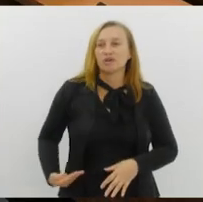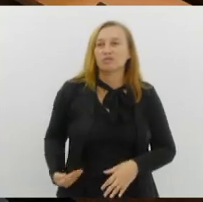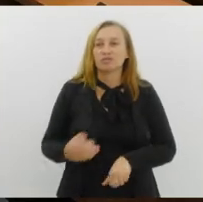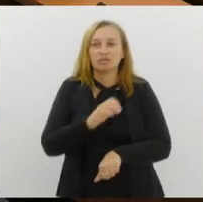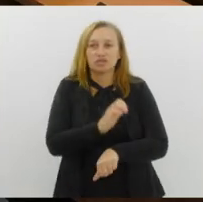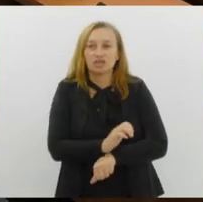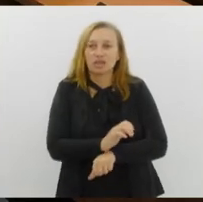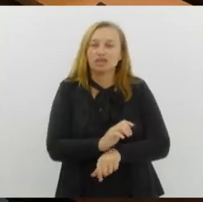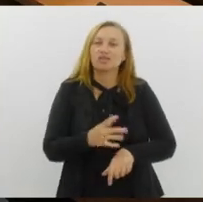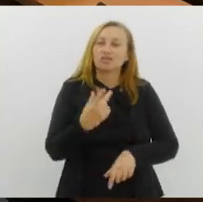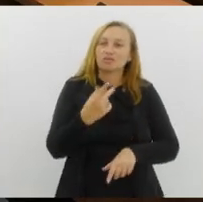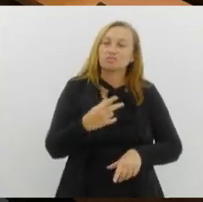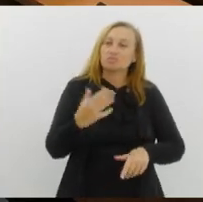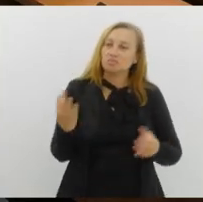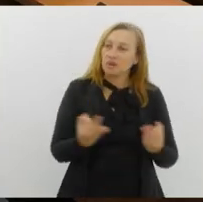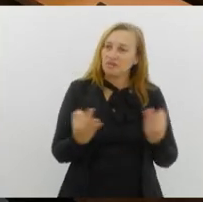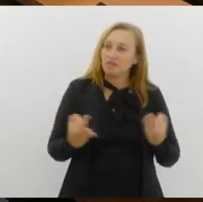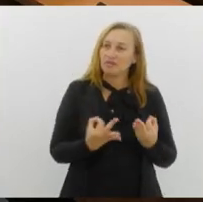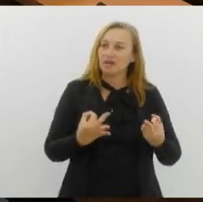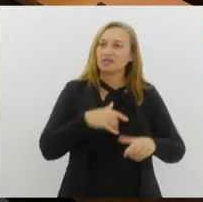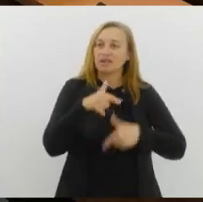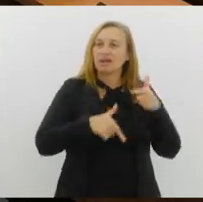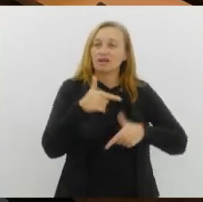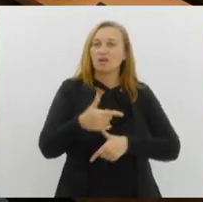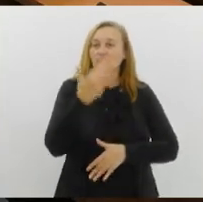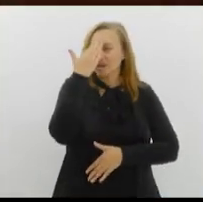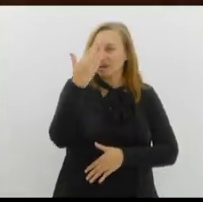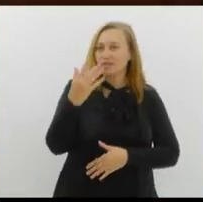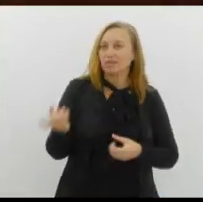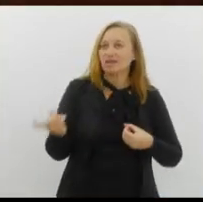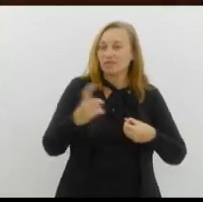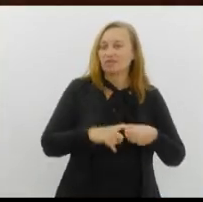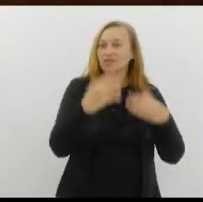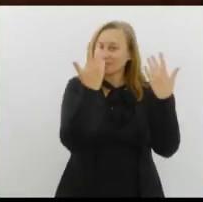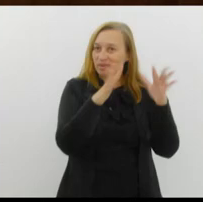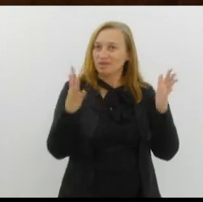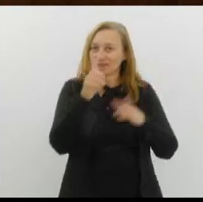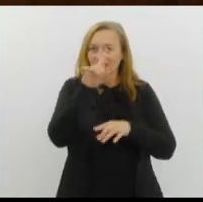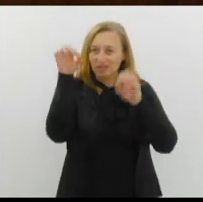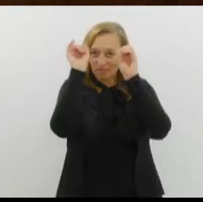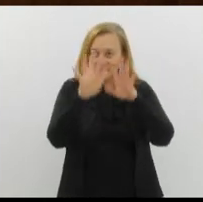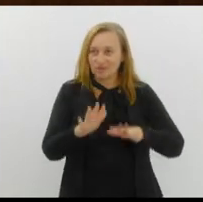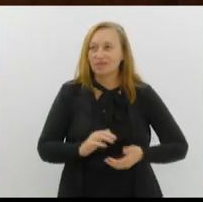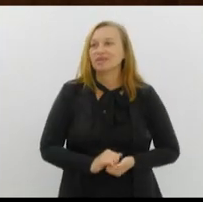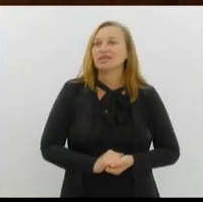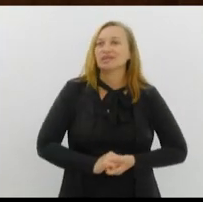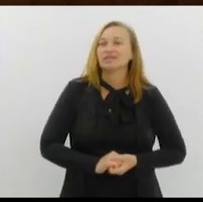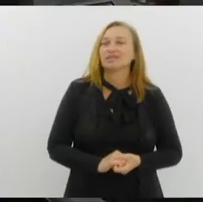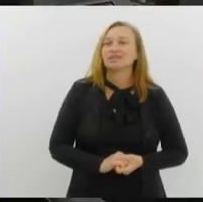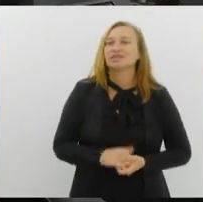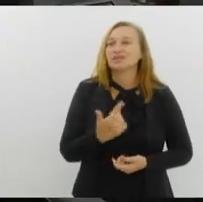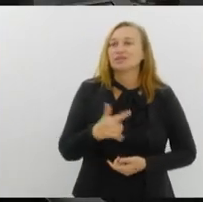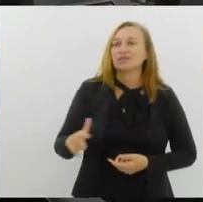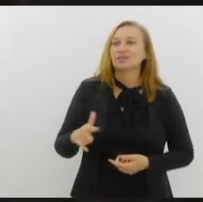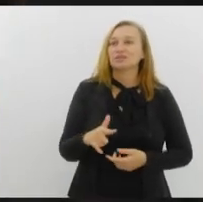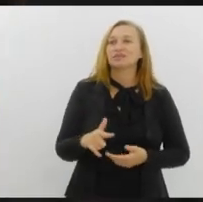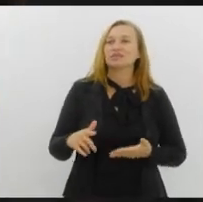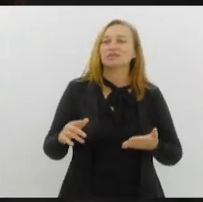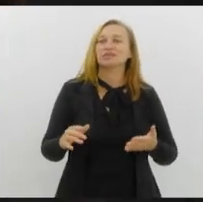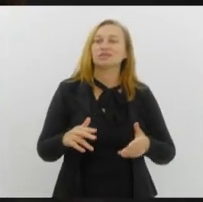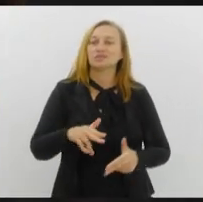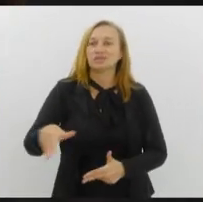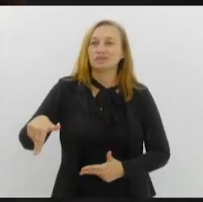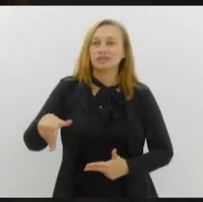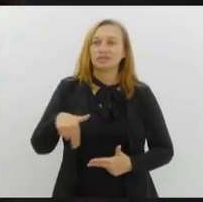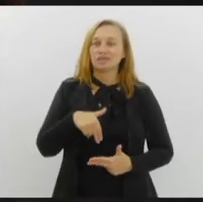tarefa, sua função. Então, muito obrigado pelo seu retorno nessa casa. Meus parabéns, que Deus te ilumine. Próxima oradora inscrita, nobre